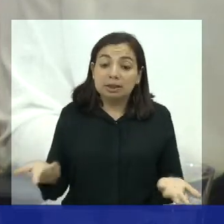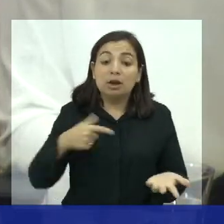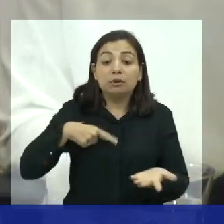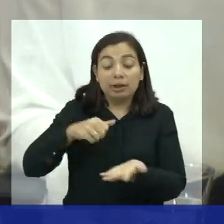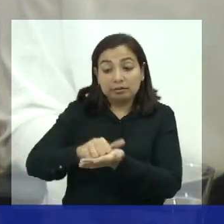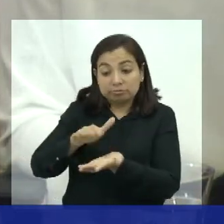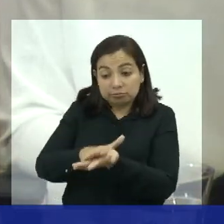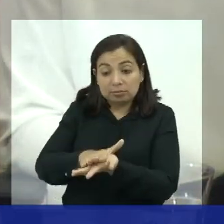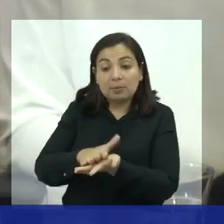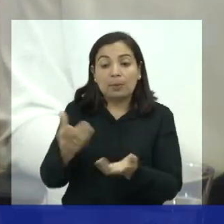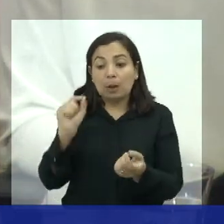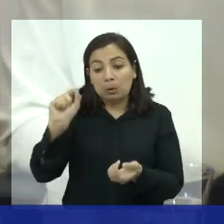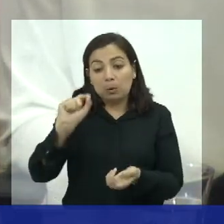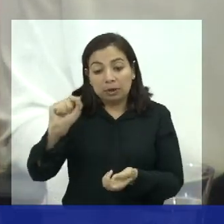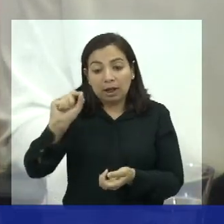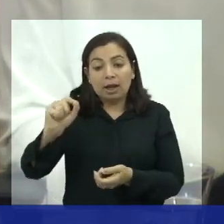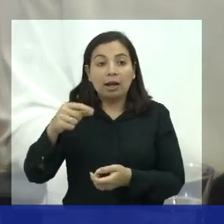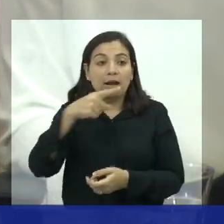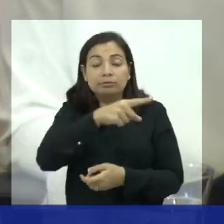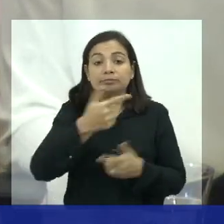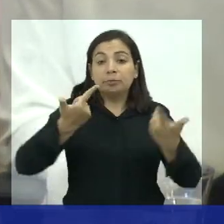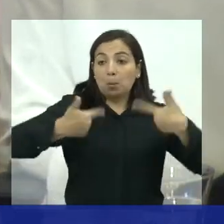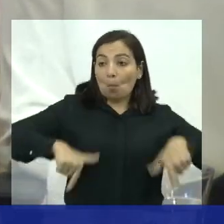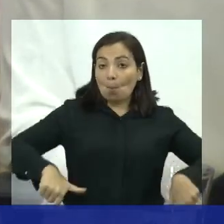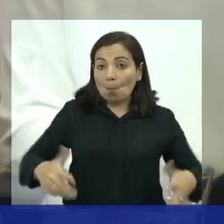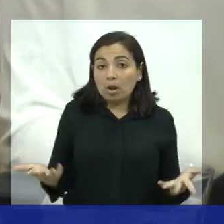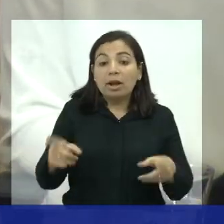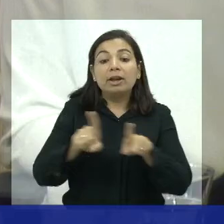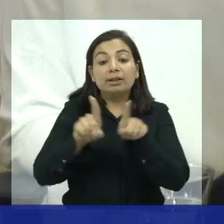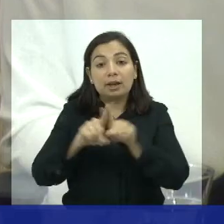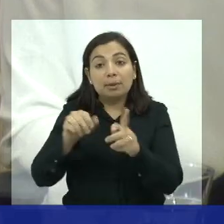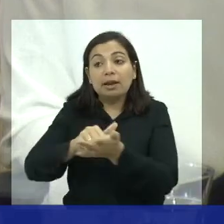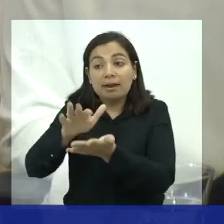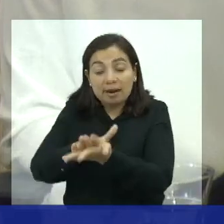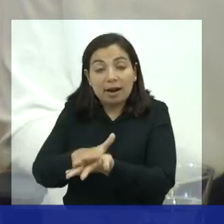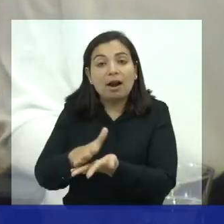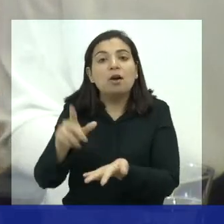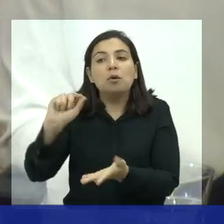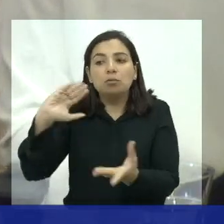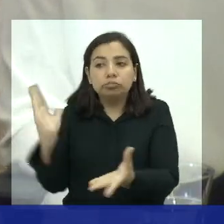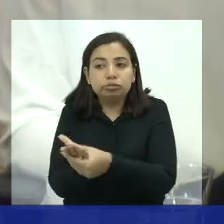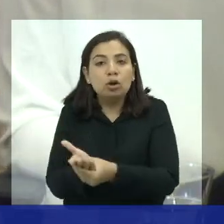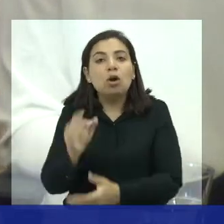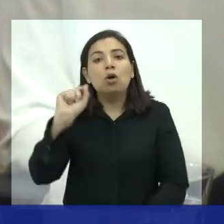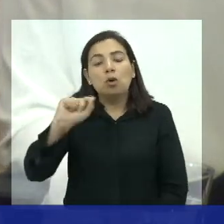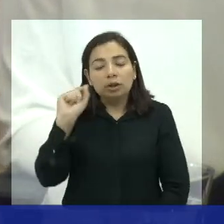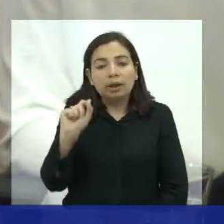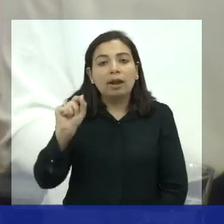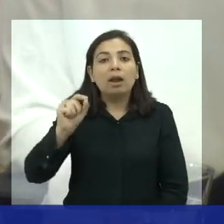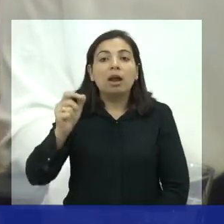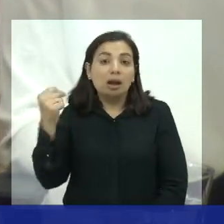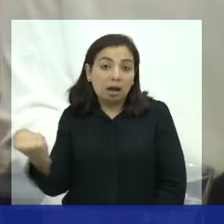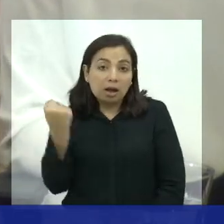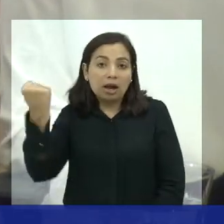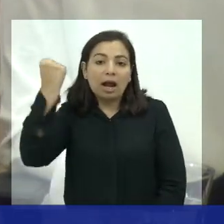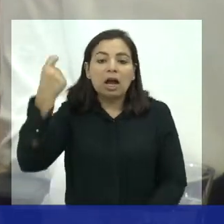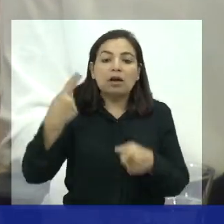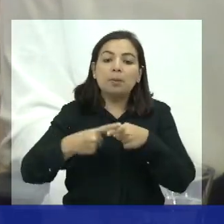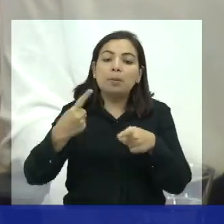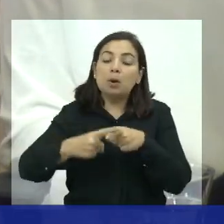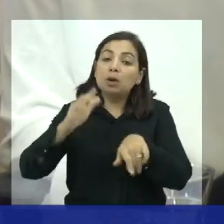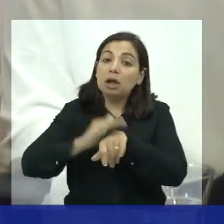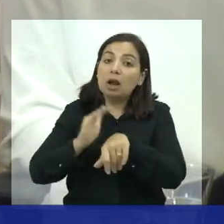da administração e vai receber uma infração grave para sanar o problema que foi criado pela omissão